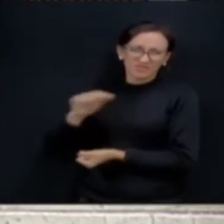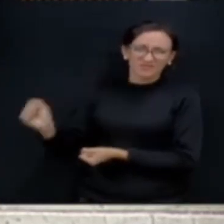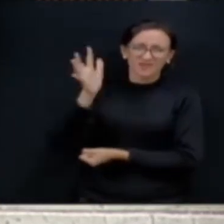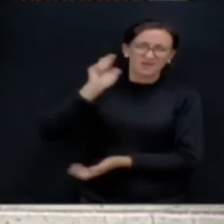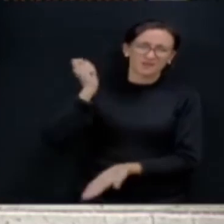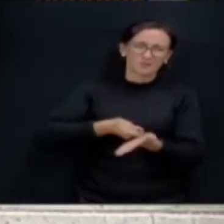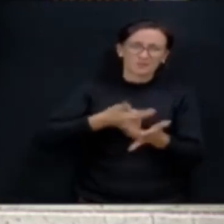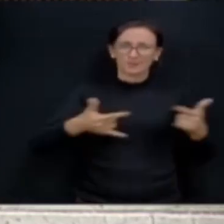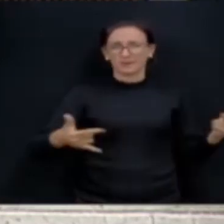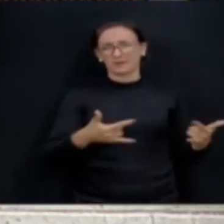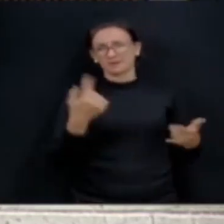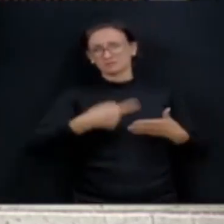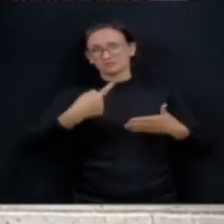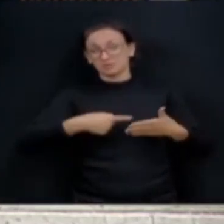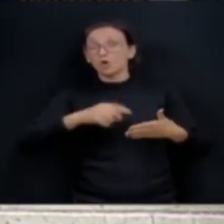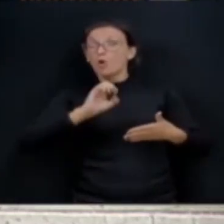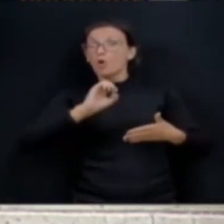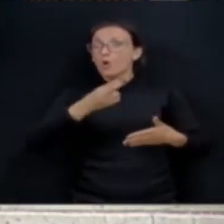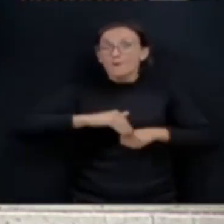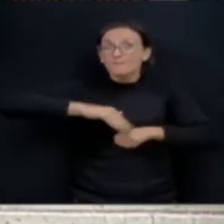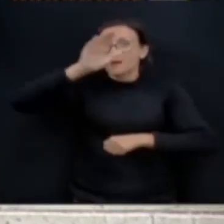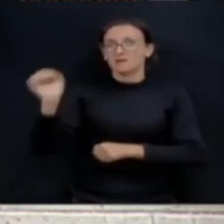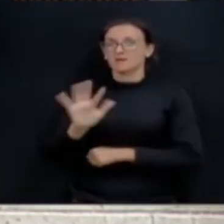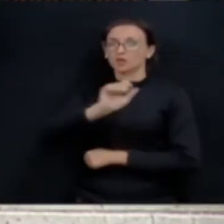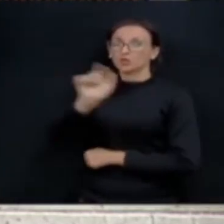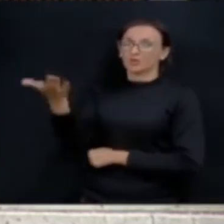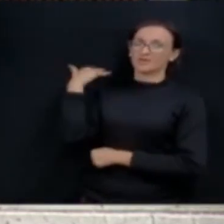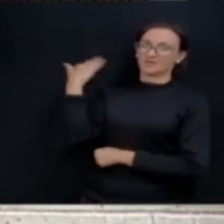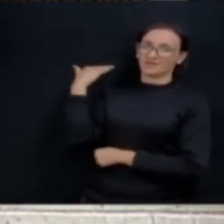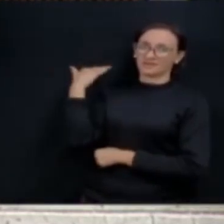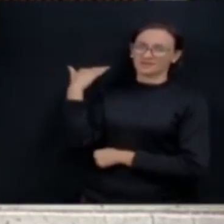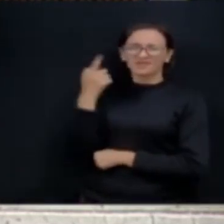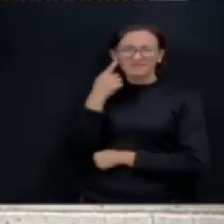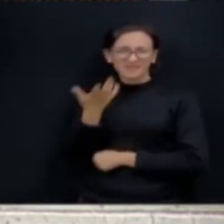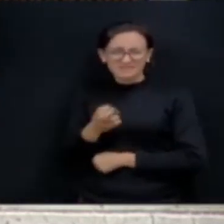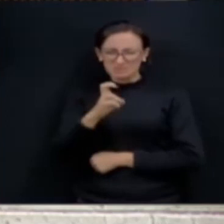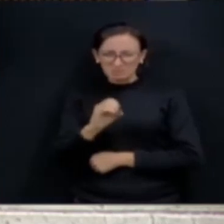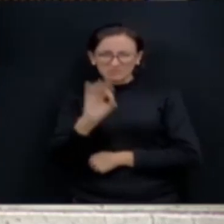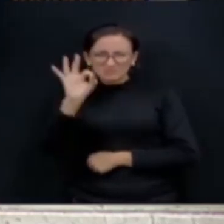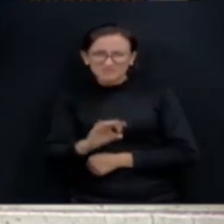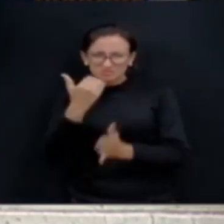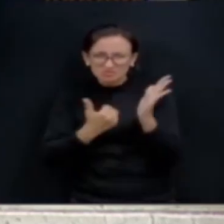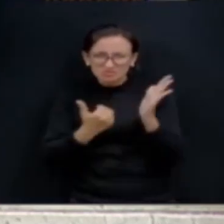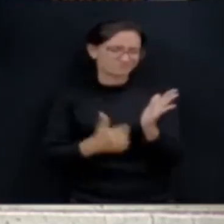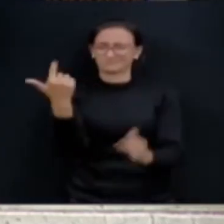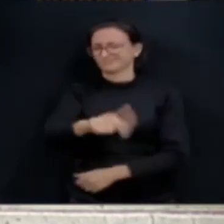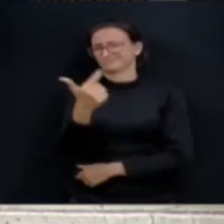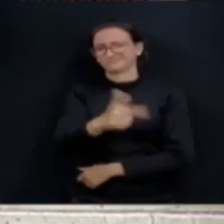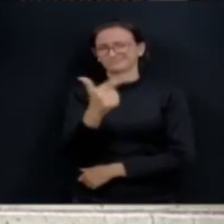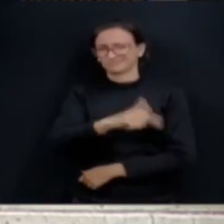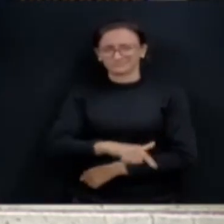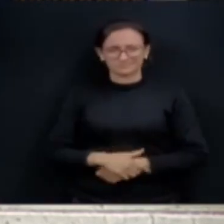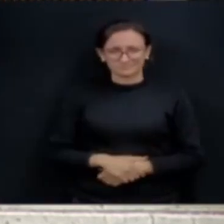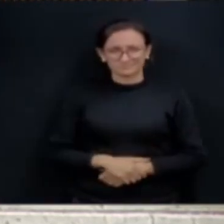caro ou até mais caro do que estava. E ficou claro que essa história de 50% de desconto não vai acontecer.